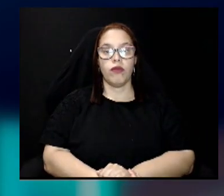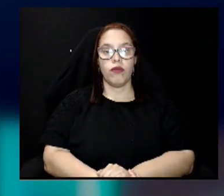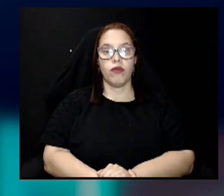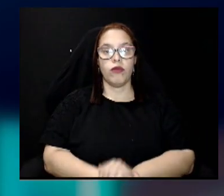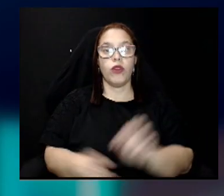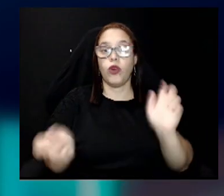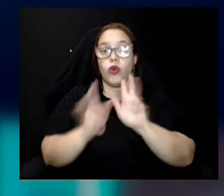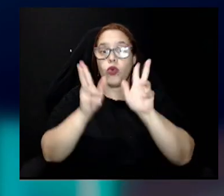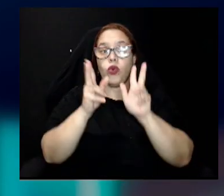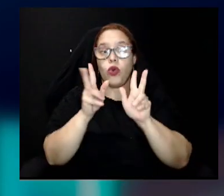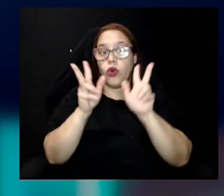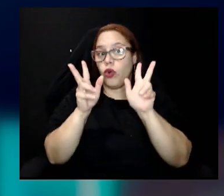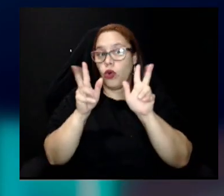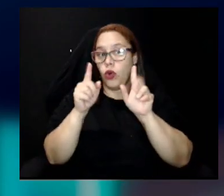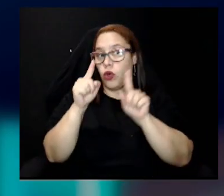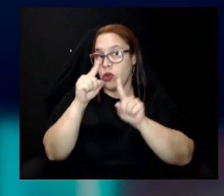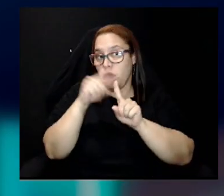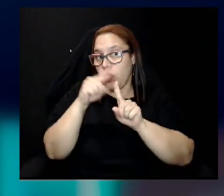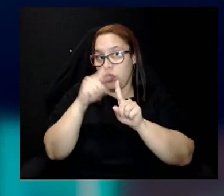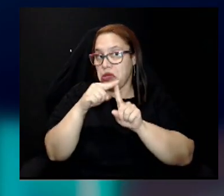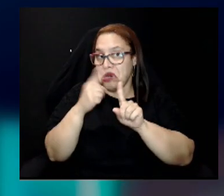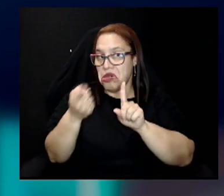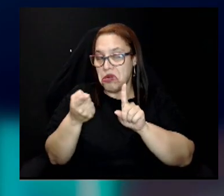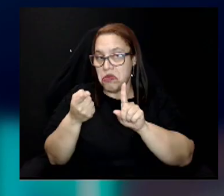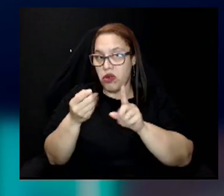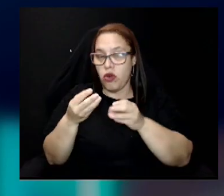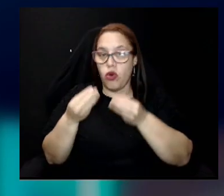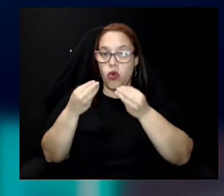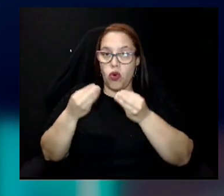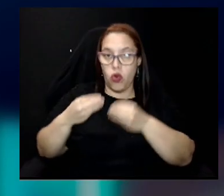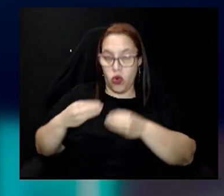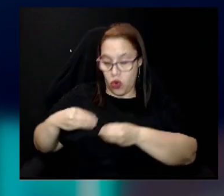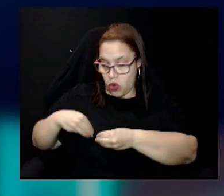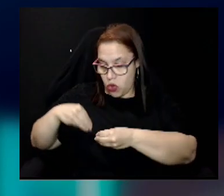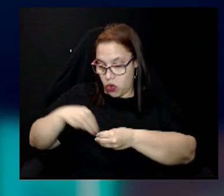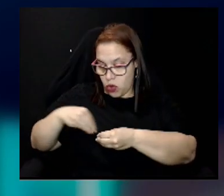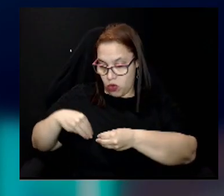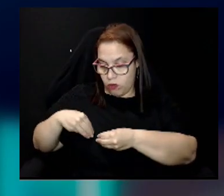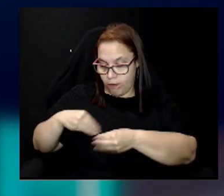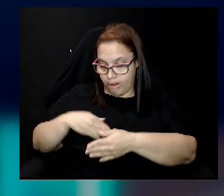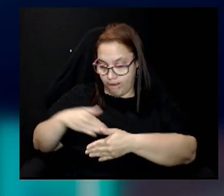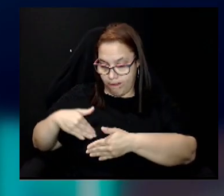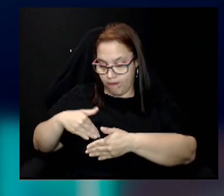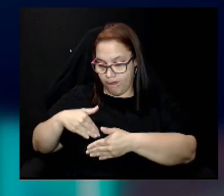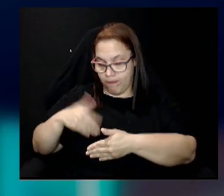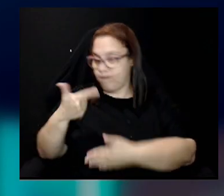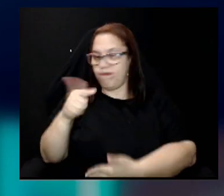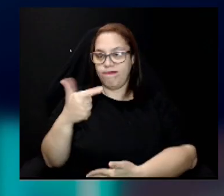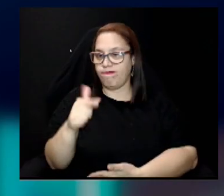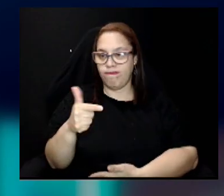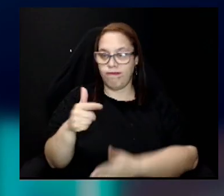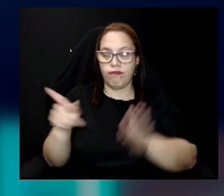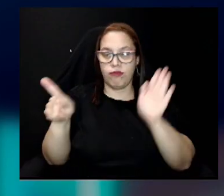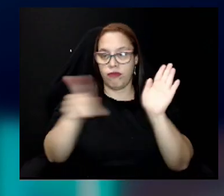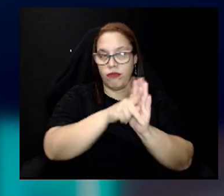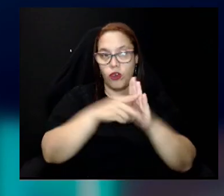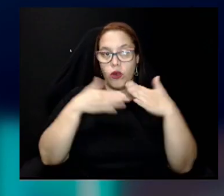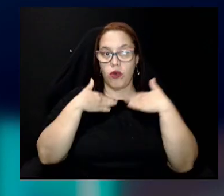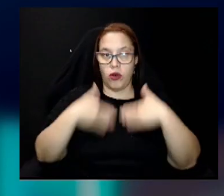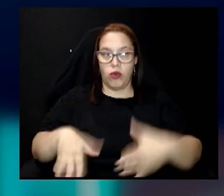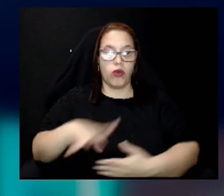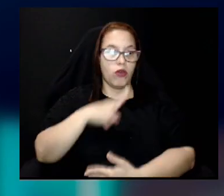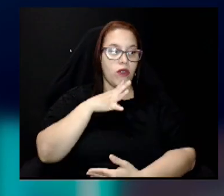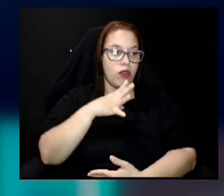do câncer, né, de ovário, como na mama, que você palpa o nódulo. Então, é mais do conhecimento do próprio corpo. E por isso que é